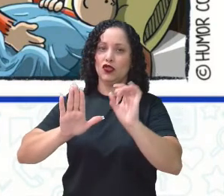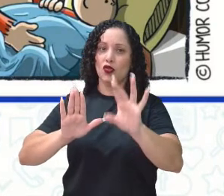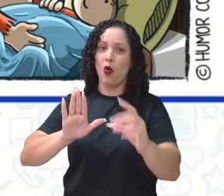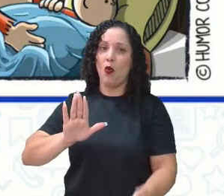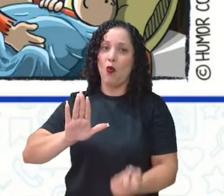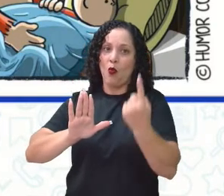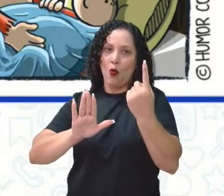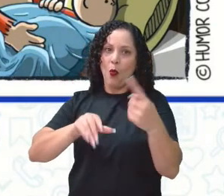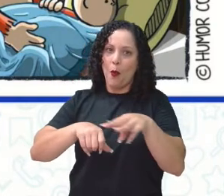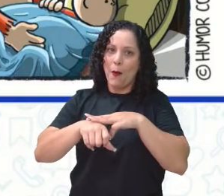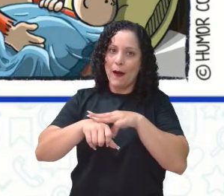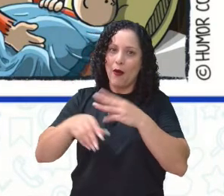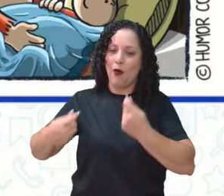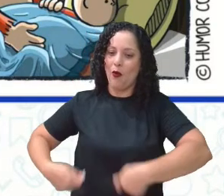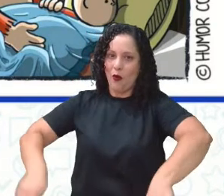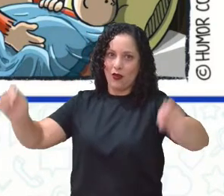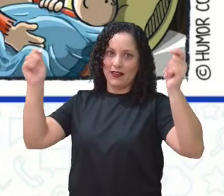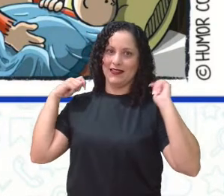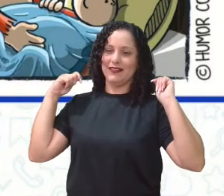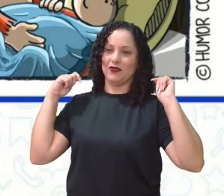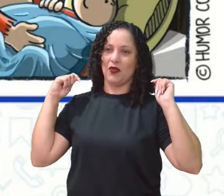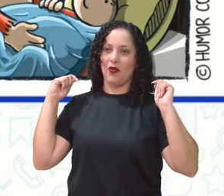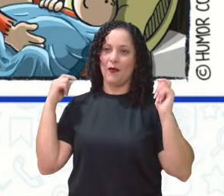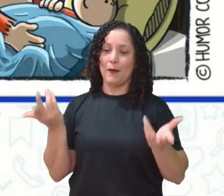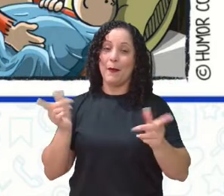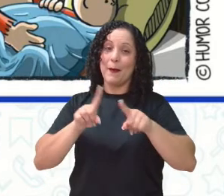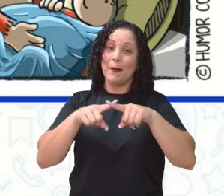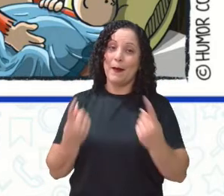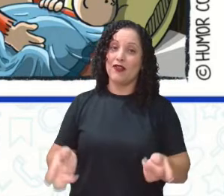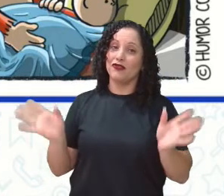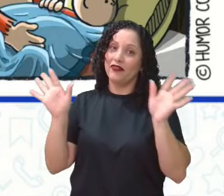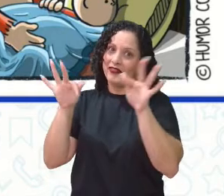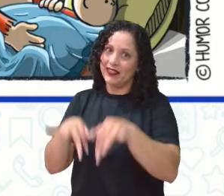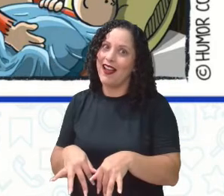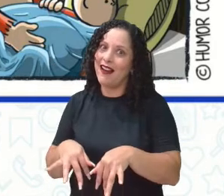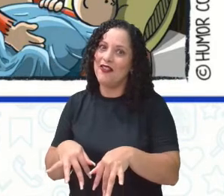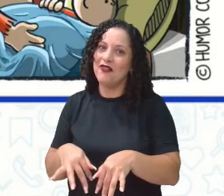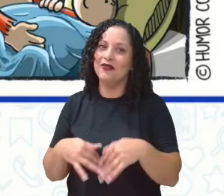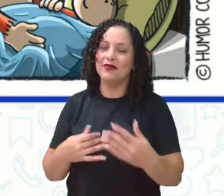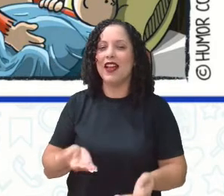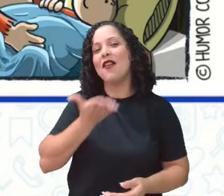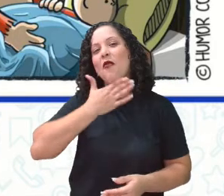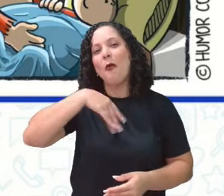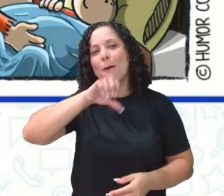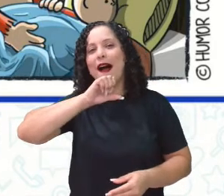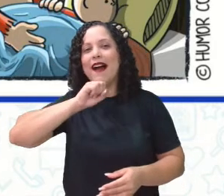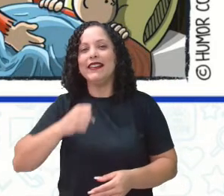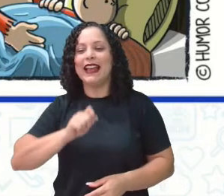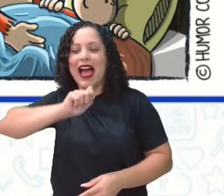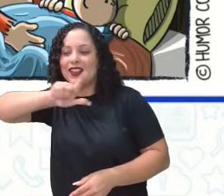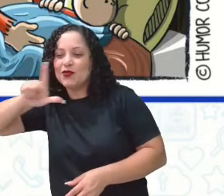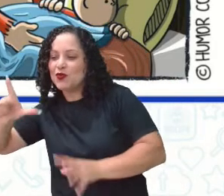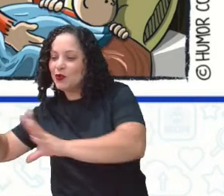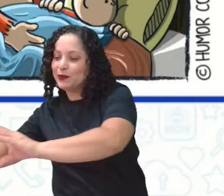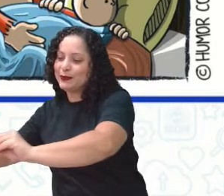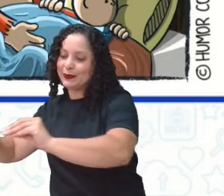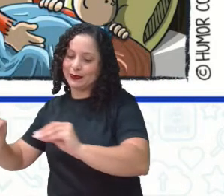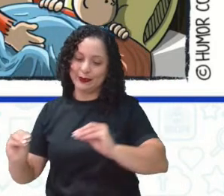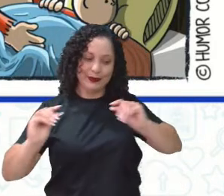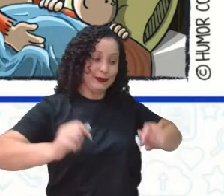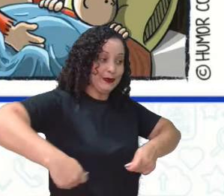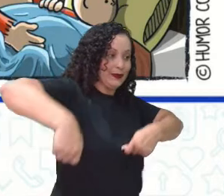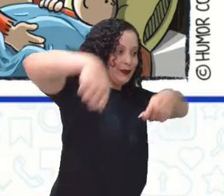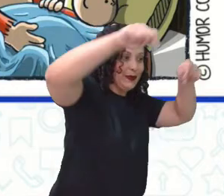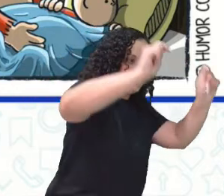No final, a coberta, o pai traz uma coberta e coloca lá em cima, né? Nós temos aí a coberta azul. E